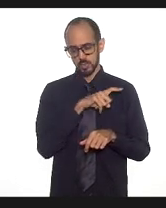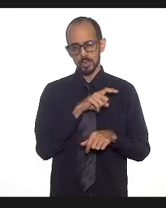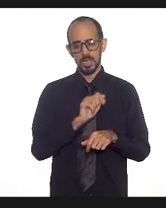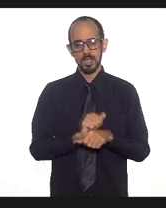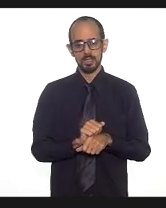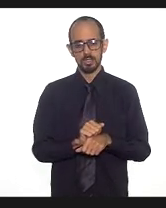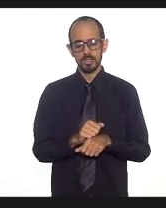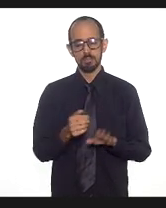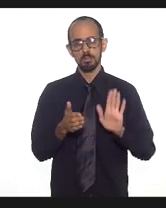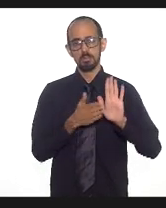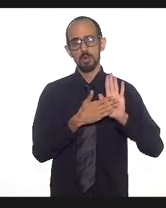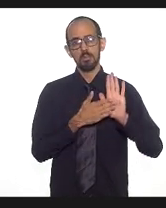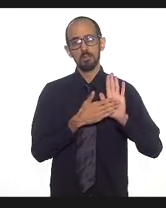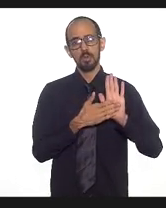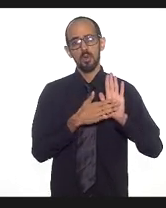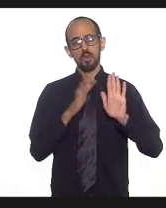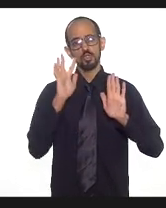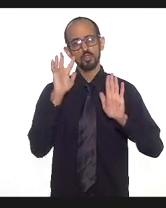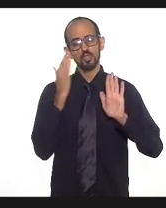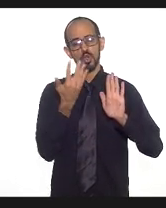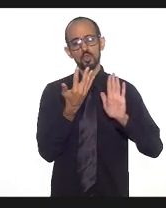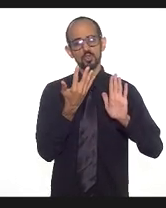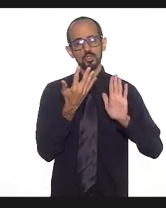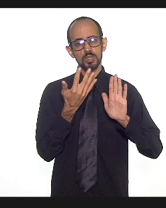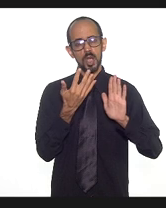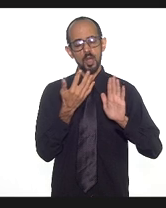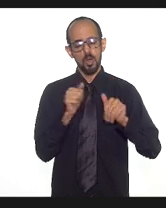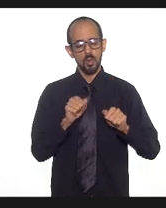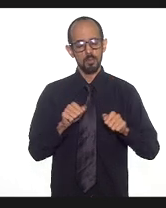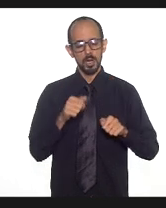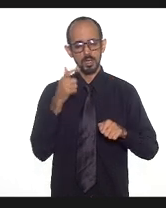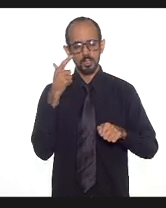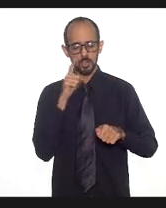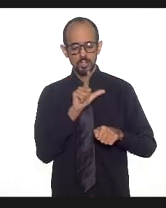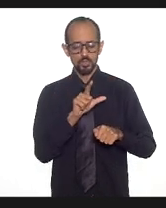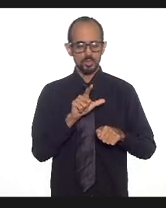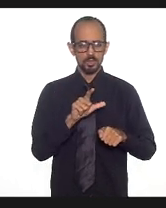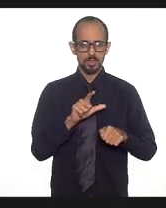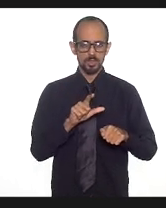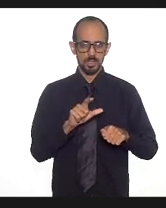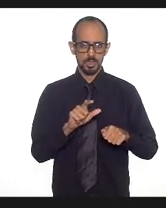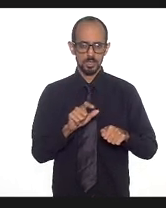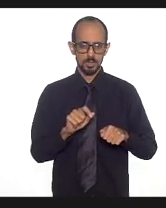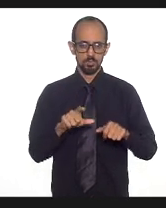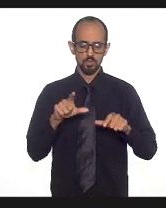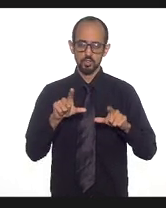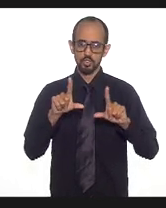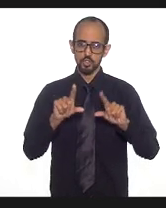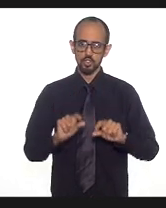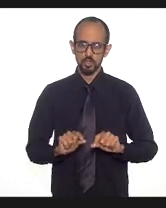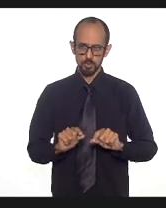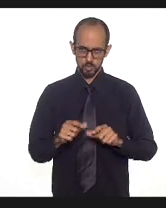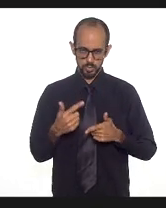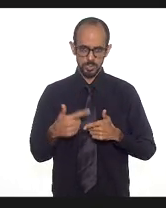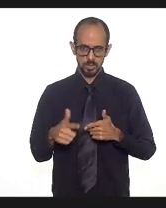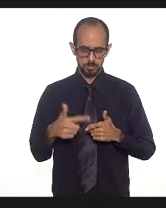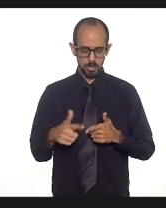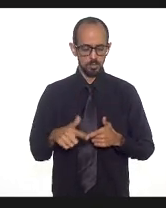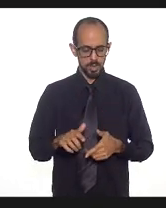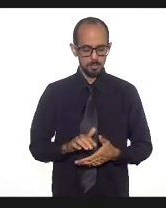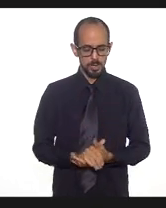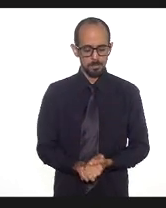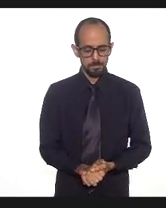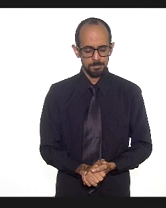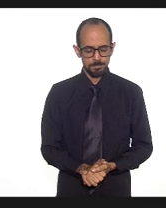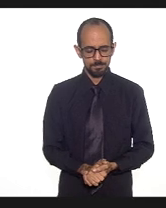propor soluções que sejam as mais razoáveis para que a gente possa minimizar esse problema. Ainda na